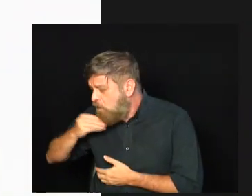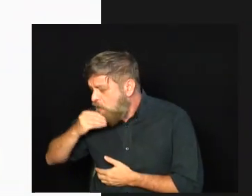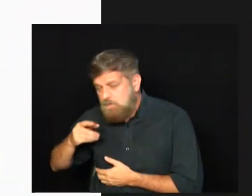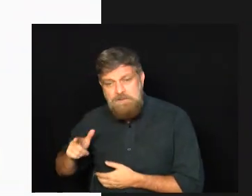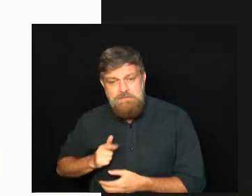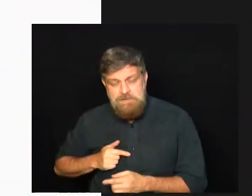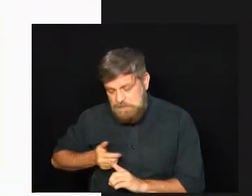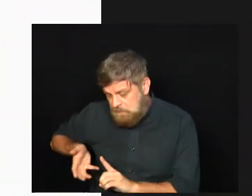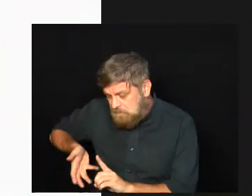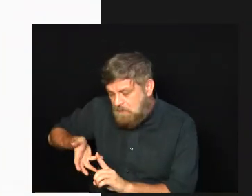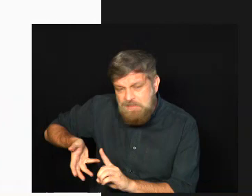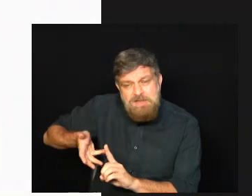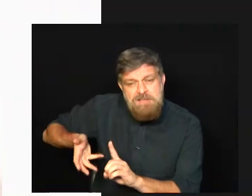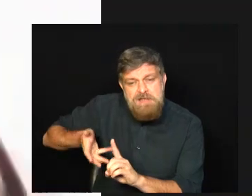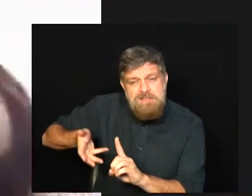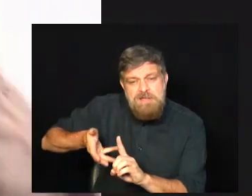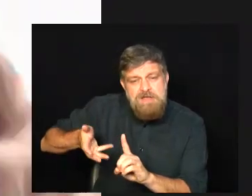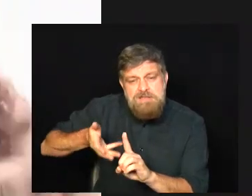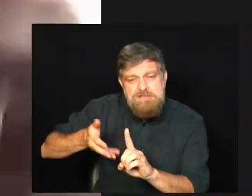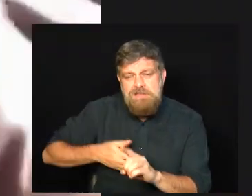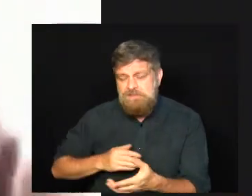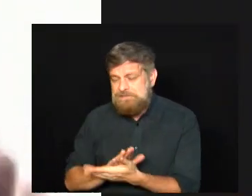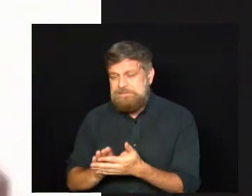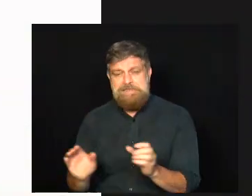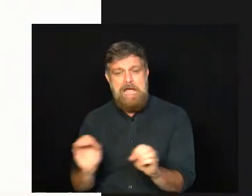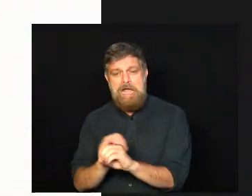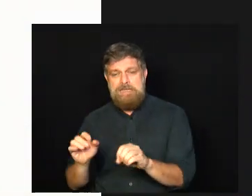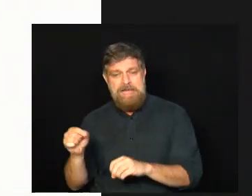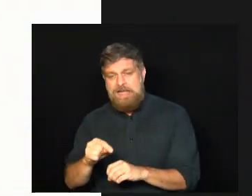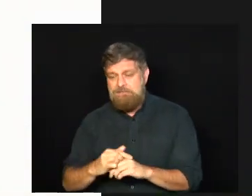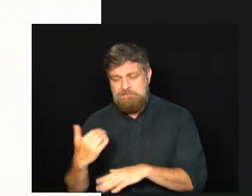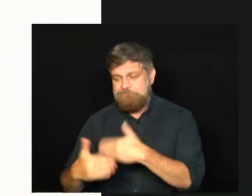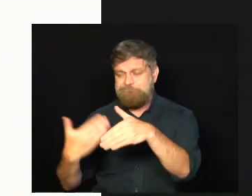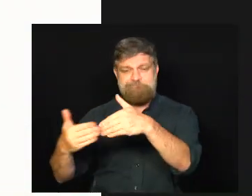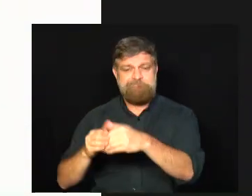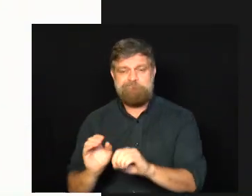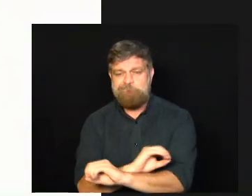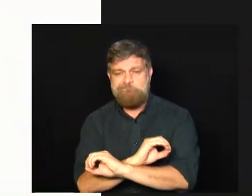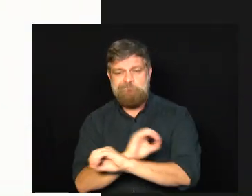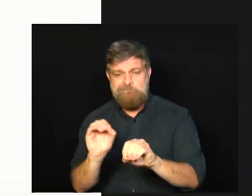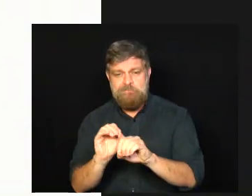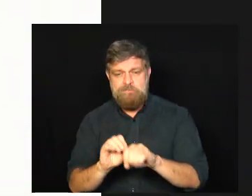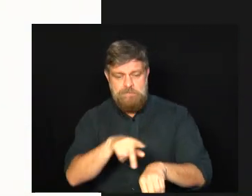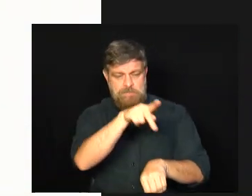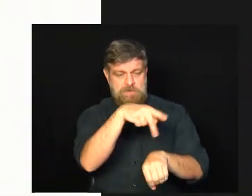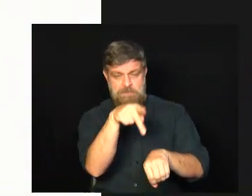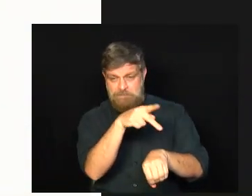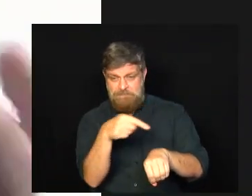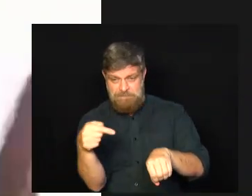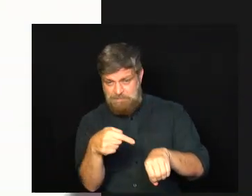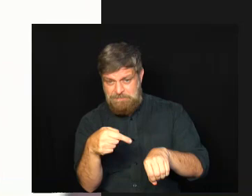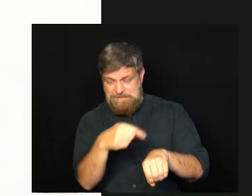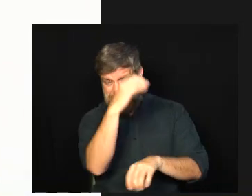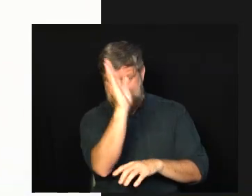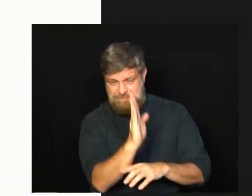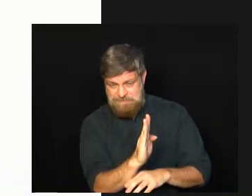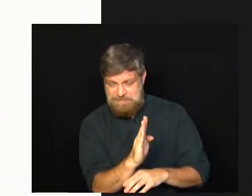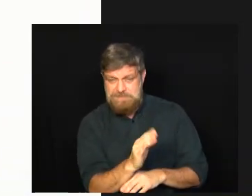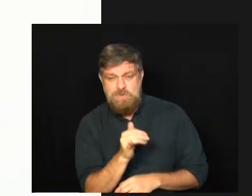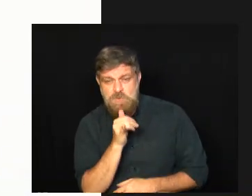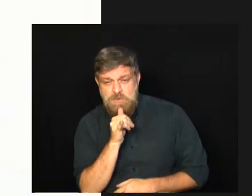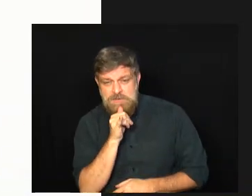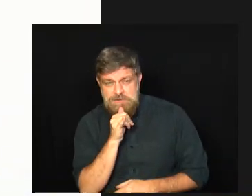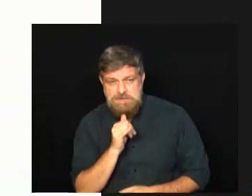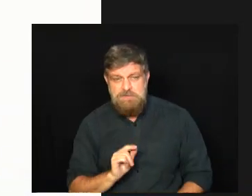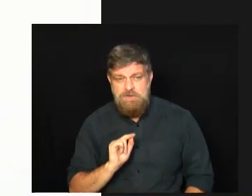foi estimulada para desenvolver outras coisas. Num país, por exemplo, como o nosso, o